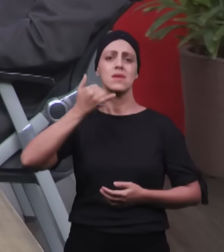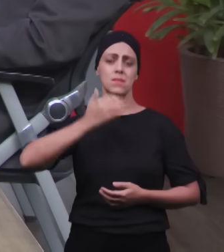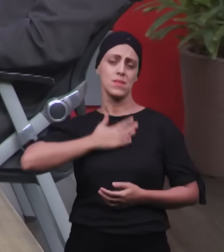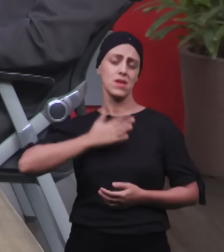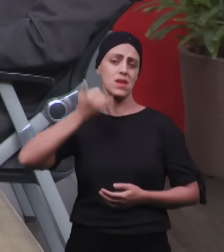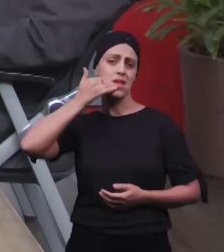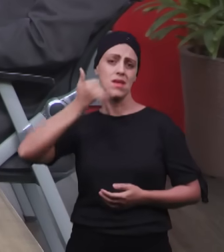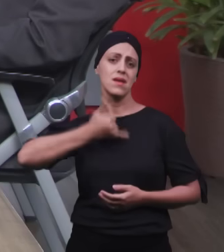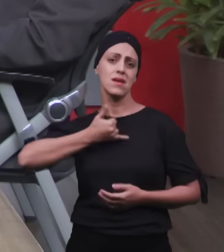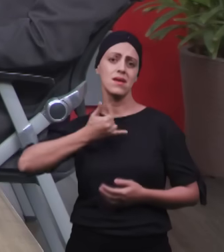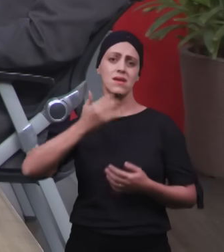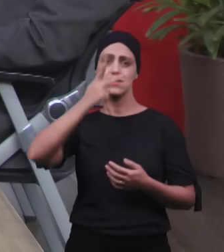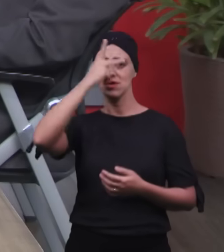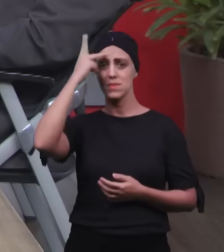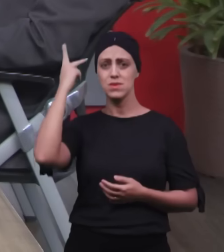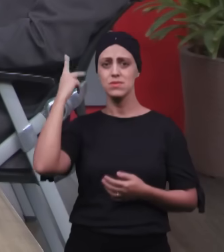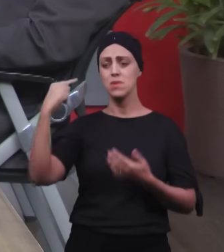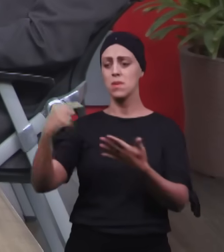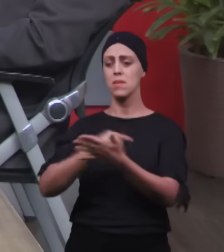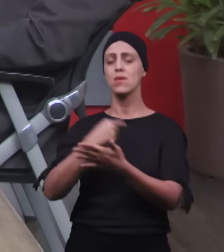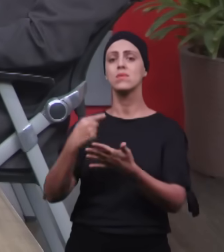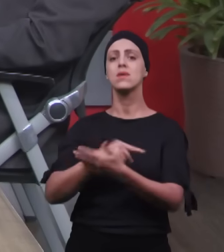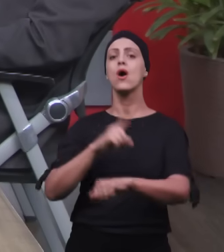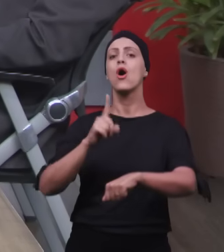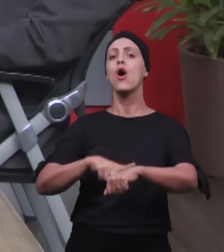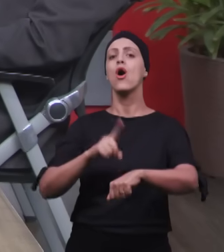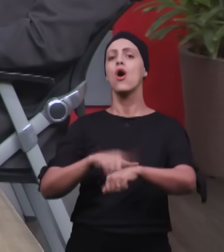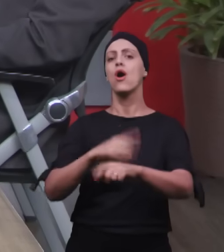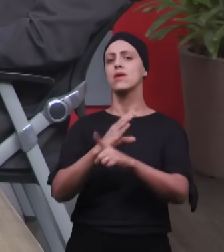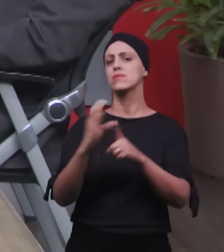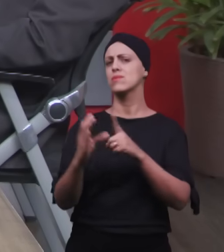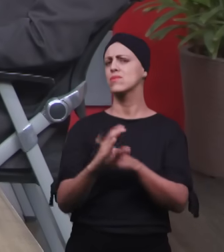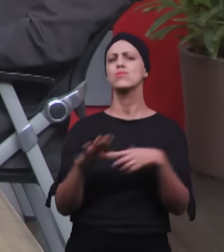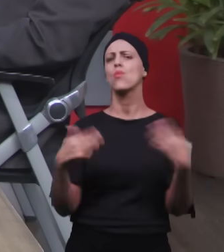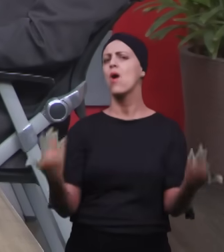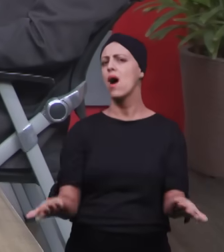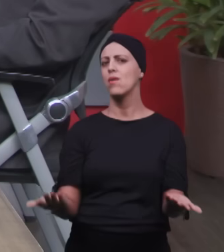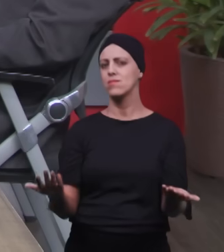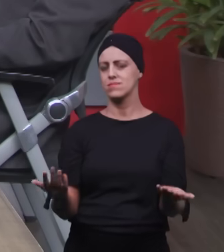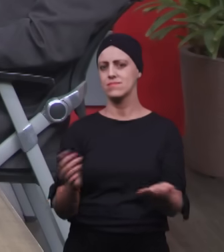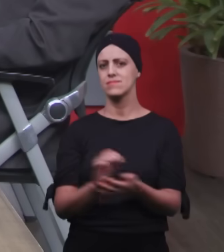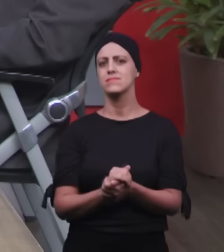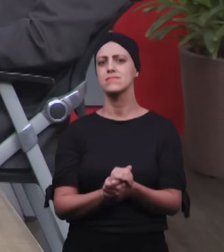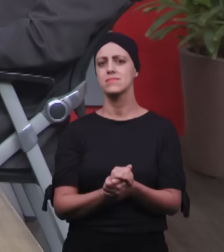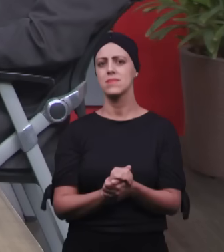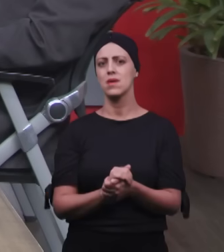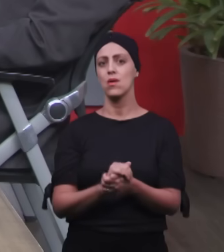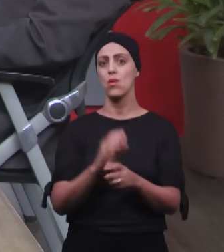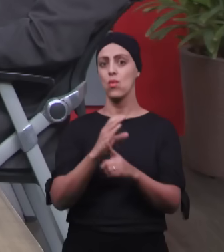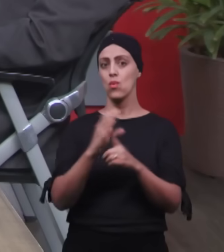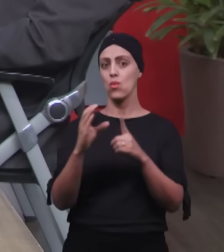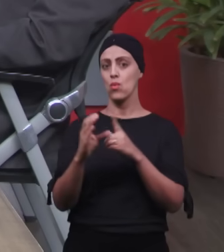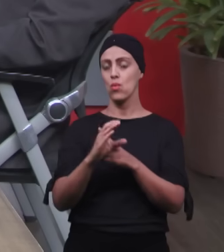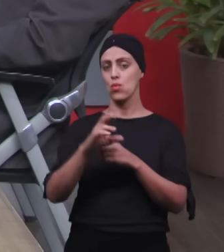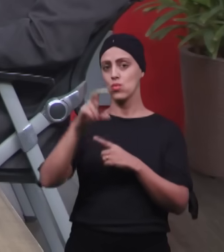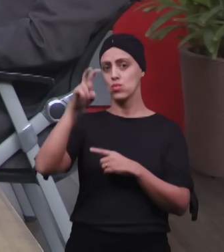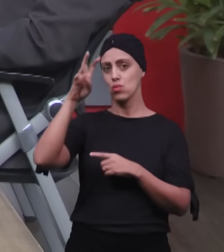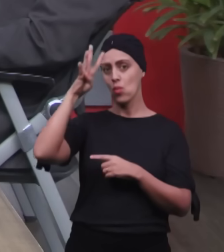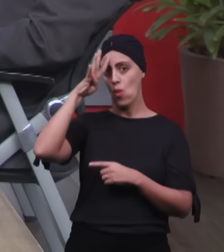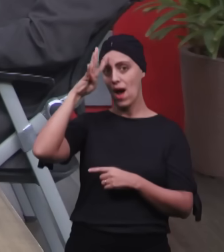do 0800 de pessoas perguntando qual o horário do culto né então os produto quinta